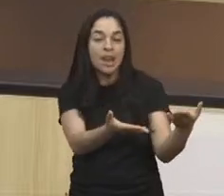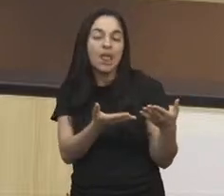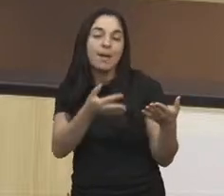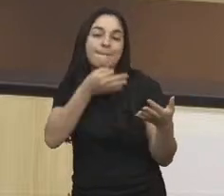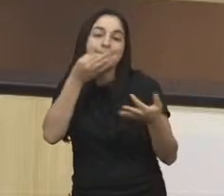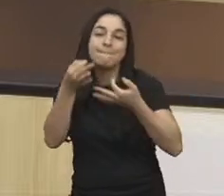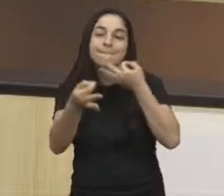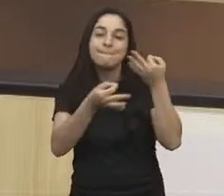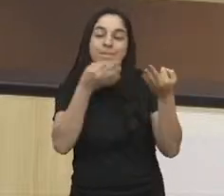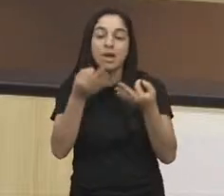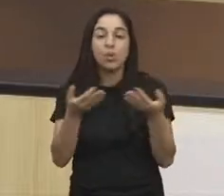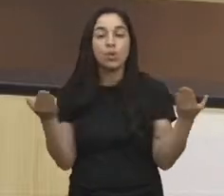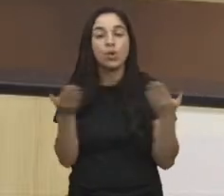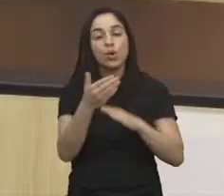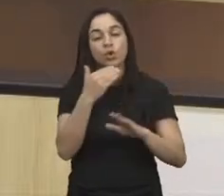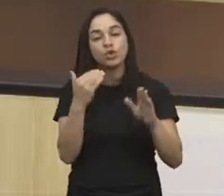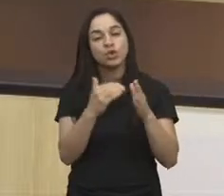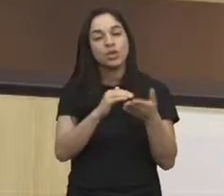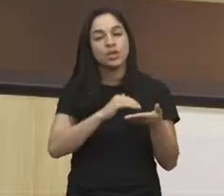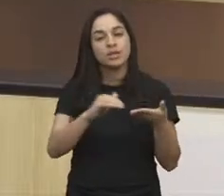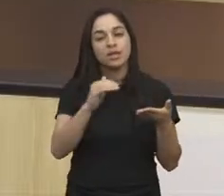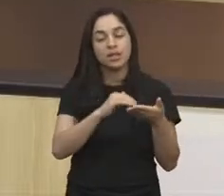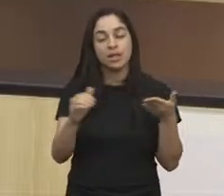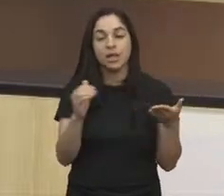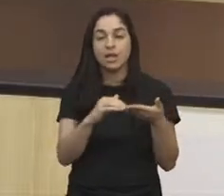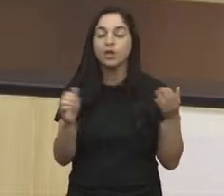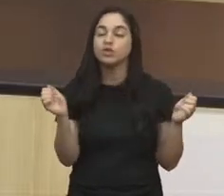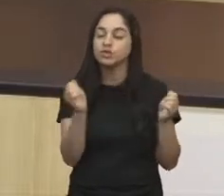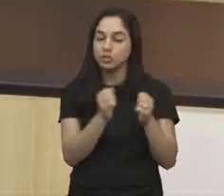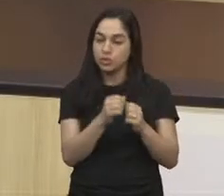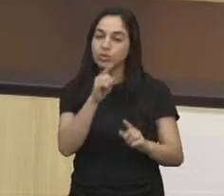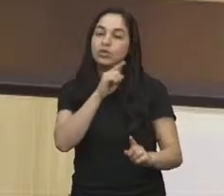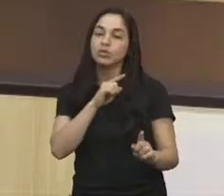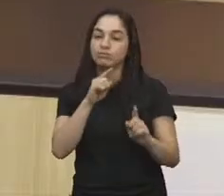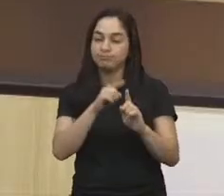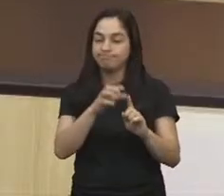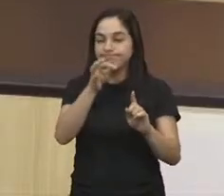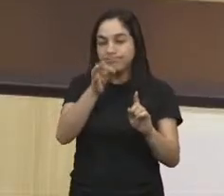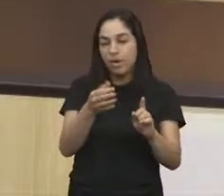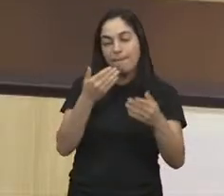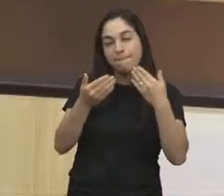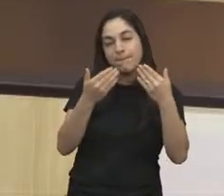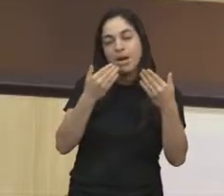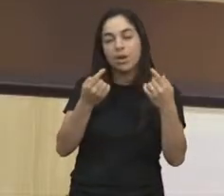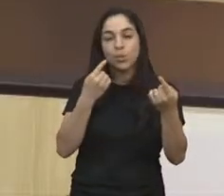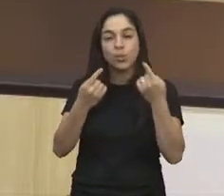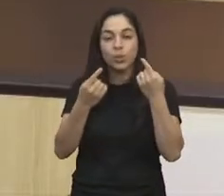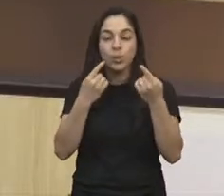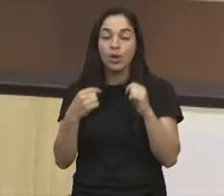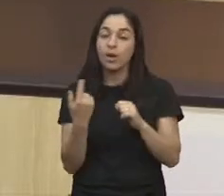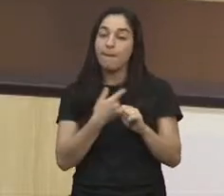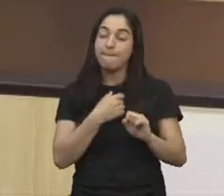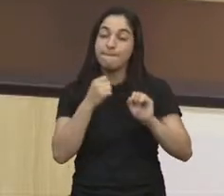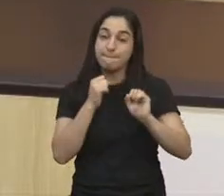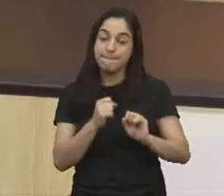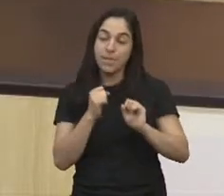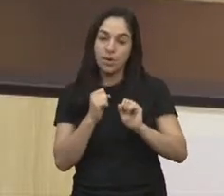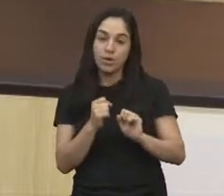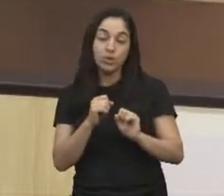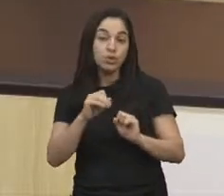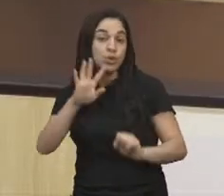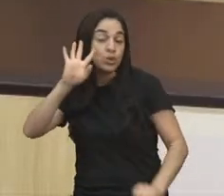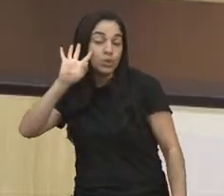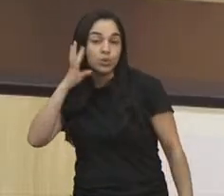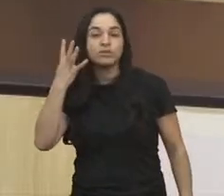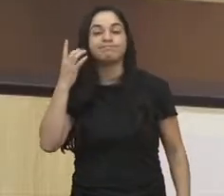sugestões, e aqui hoje está todas as secretarias justamente para isso, para que a gente possa discutir, para que a gente possa achar uma